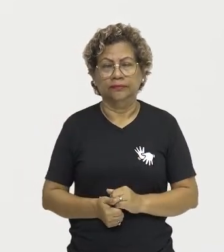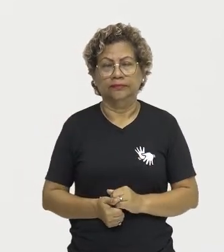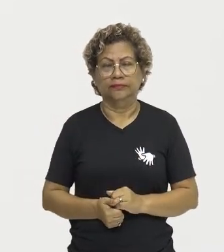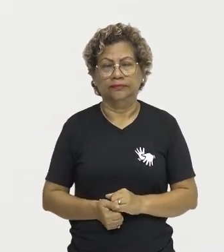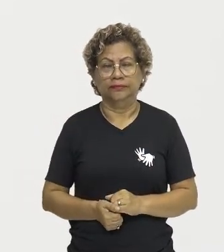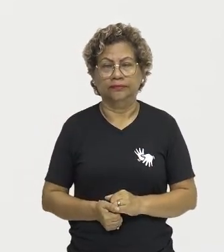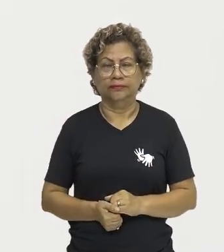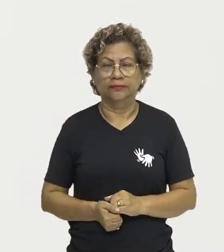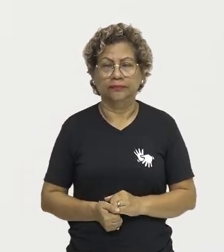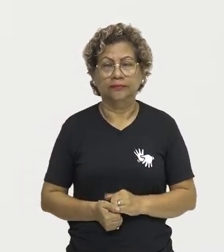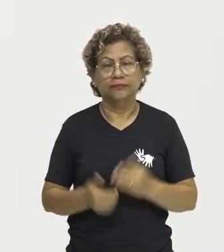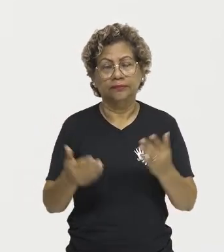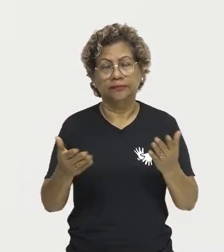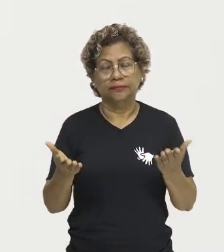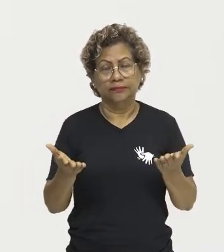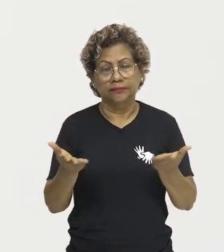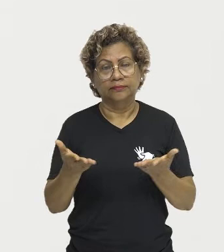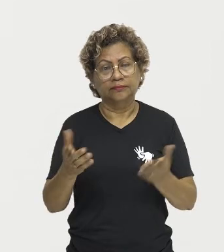0,219,